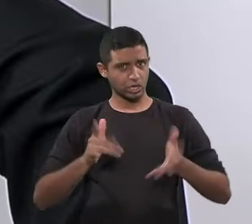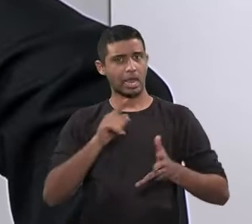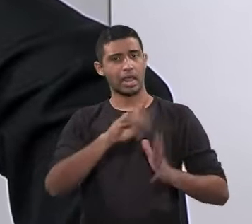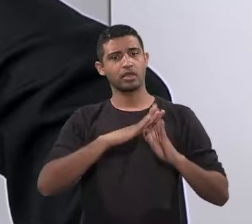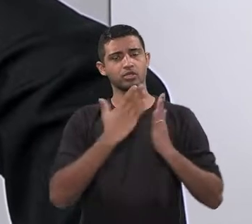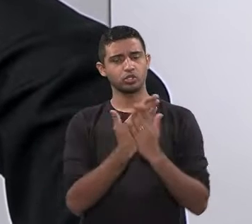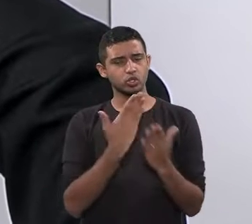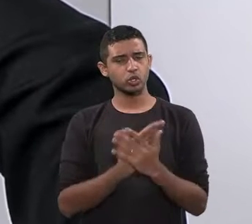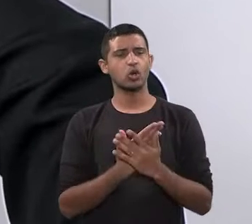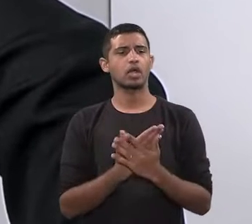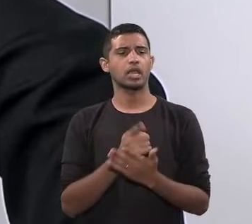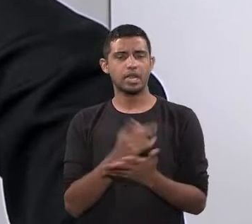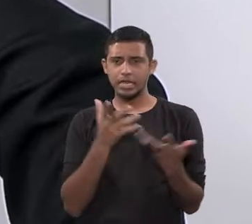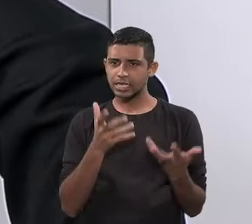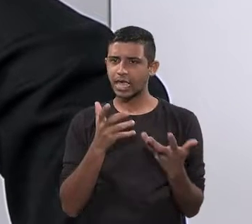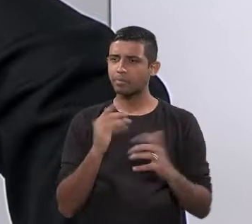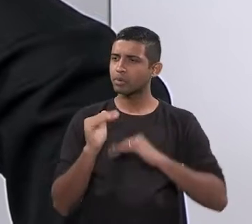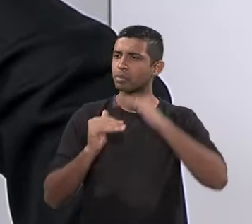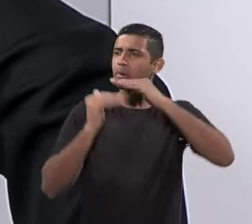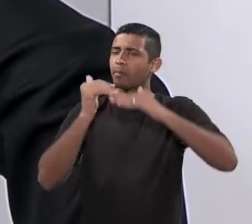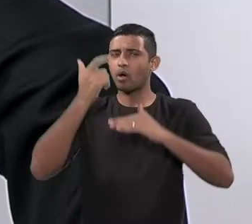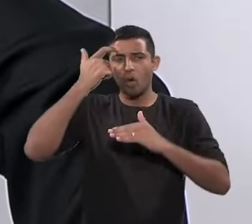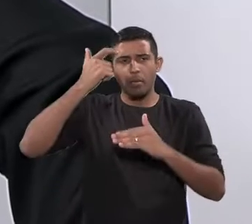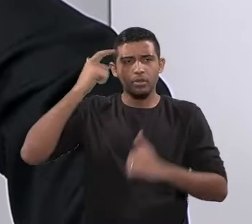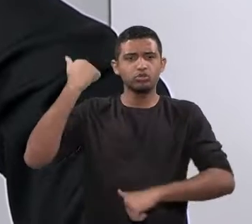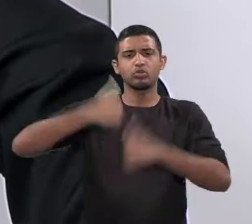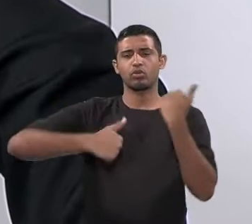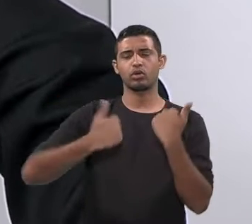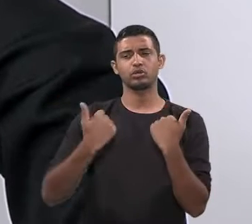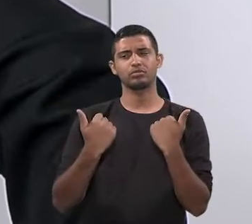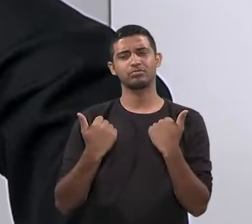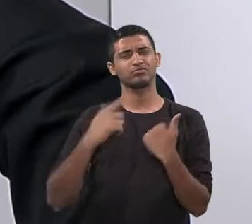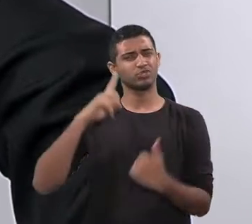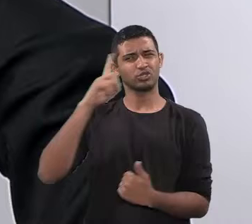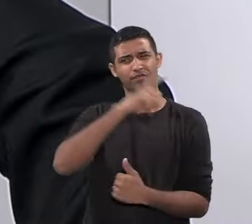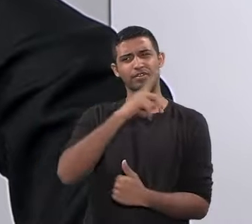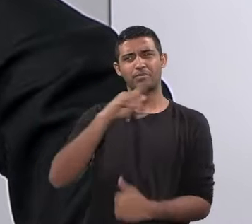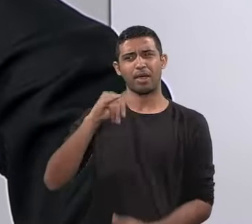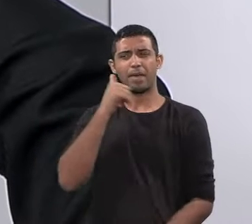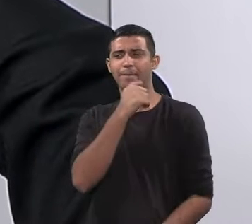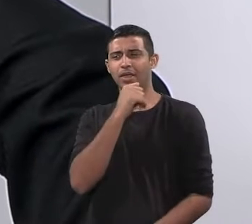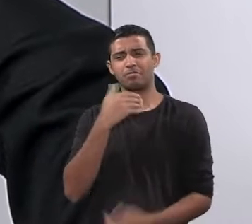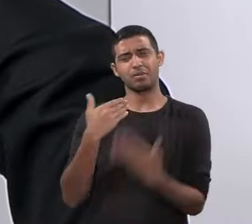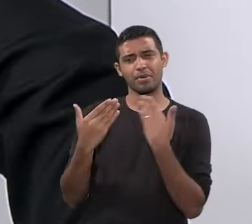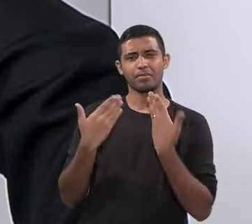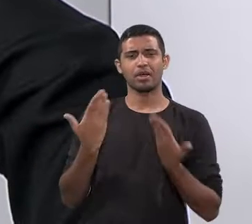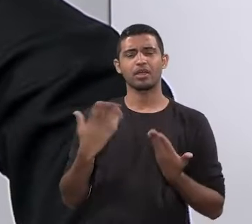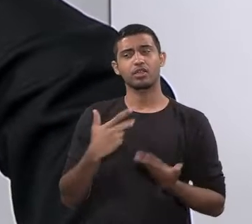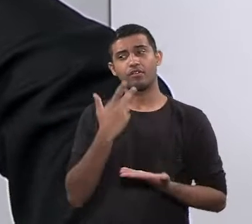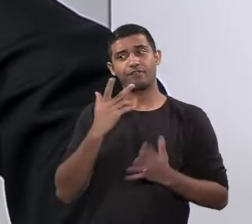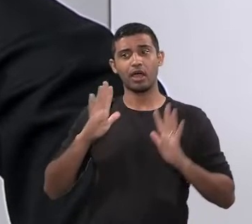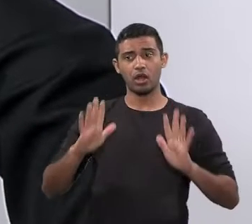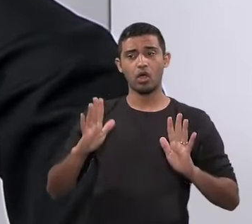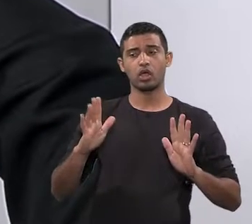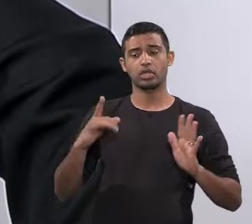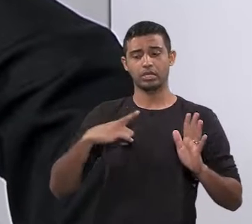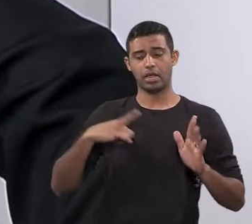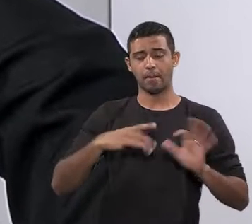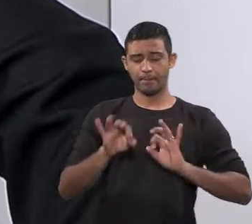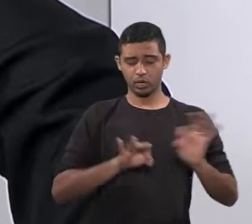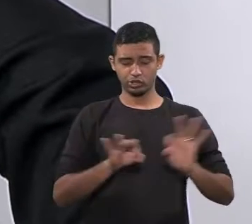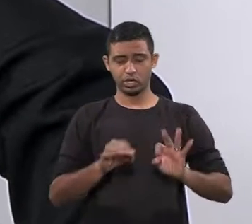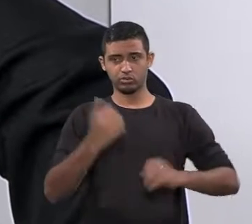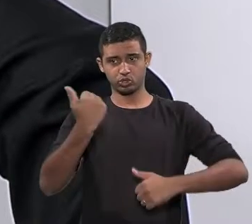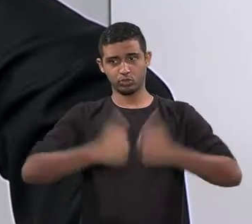e quer desenvolver essa parte esportiva, a gente tem o cuidado de conversar com os pais e eu passo para os pais o seguinte: olha, é um projeto de